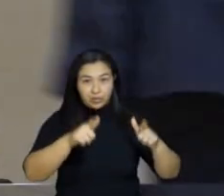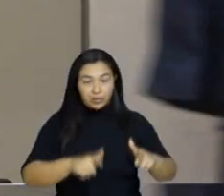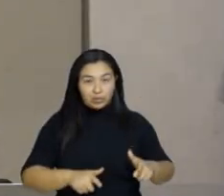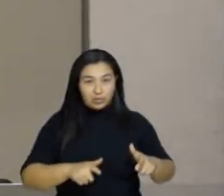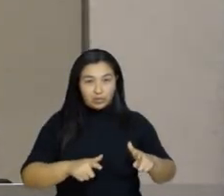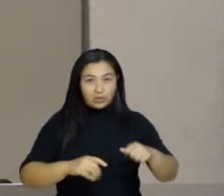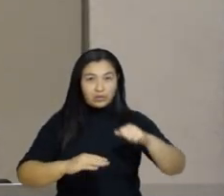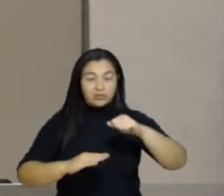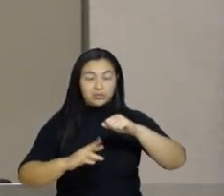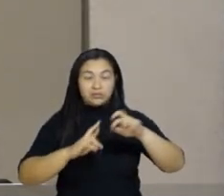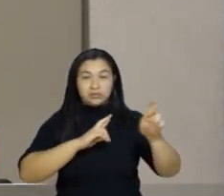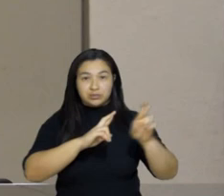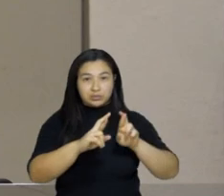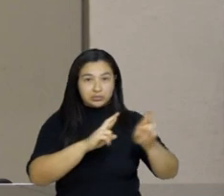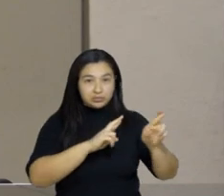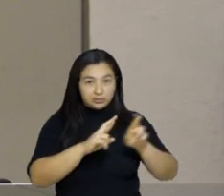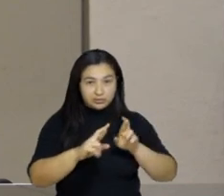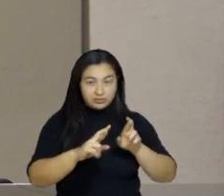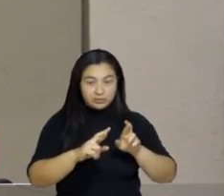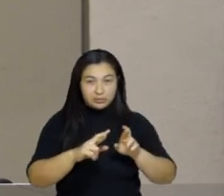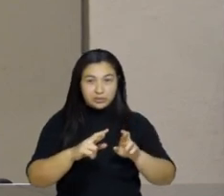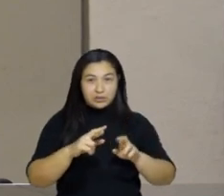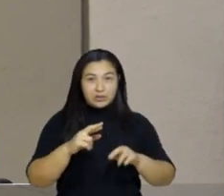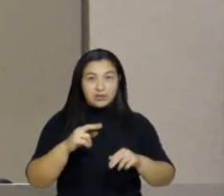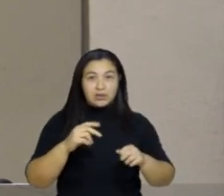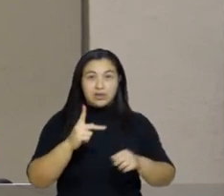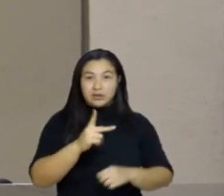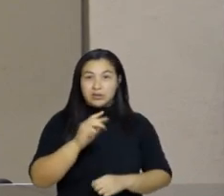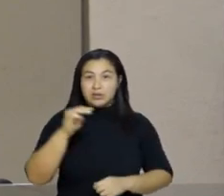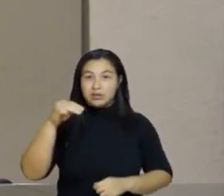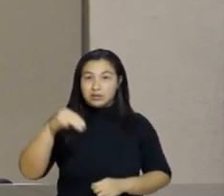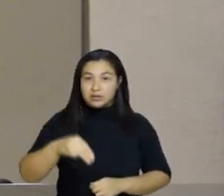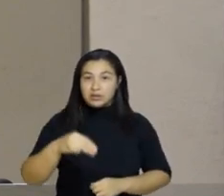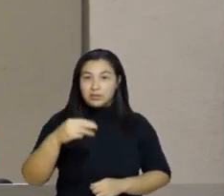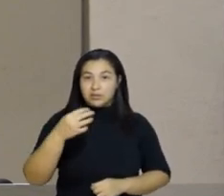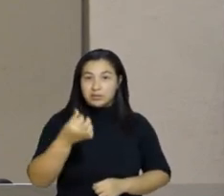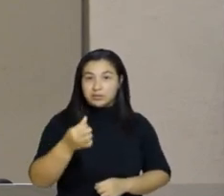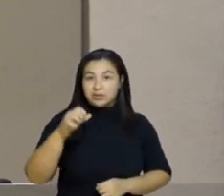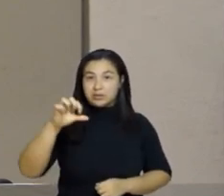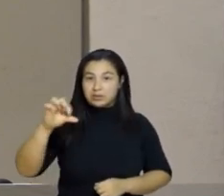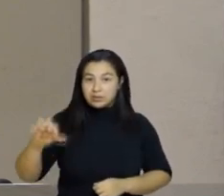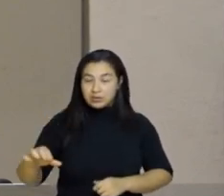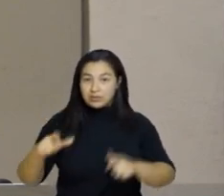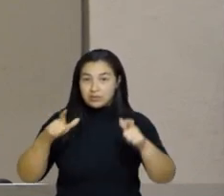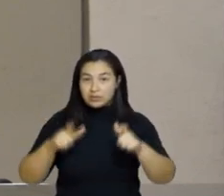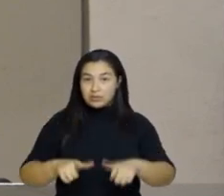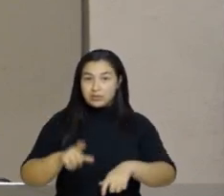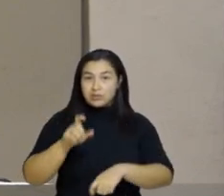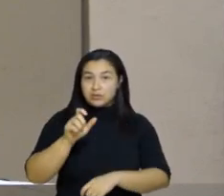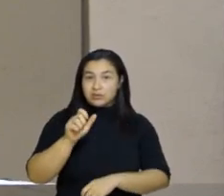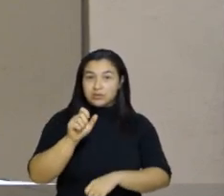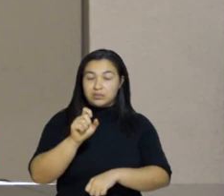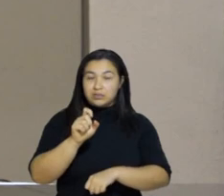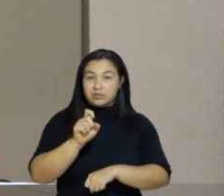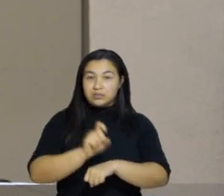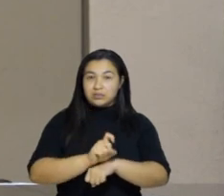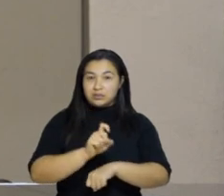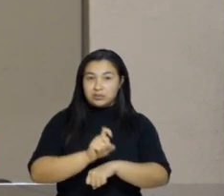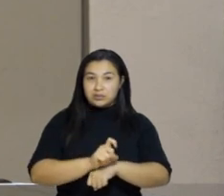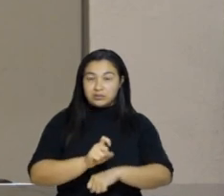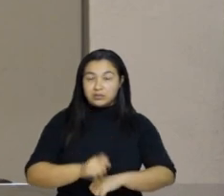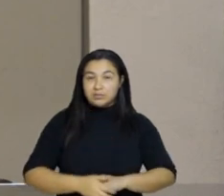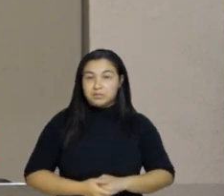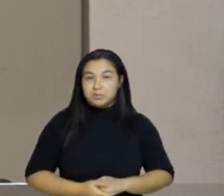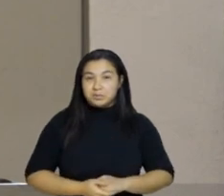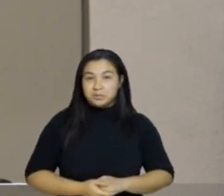rodovia BR-280, próximo ao quilômetro 69, localizado no município de Jaraguá do Sul. Em discussão. Não